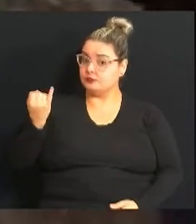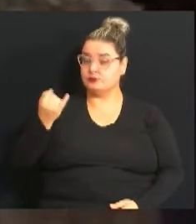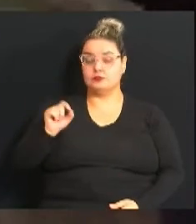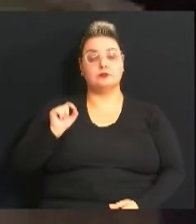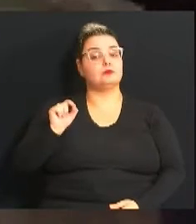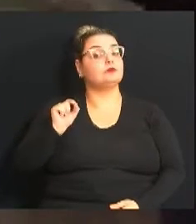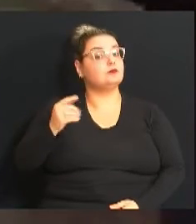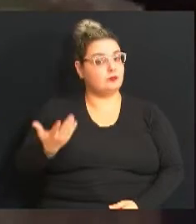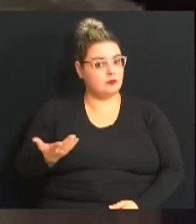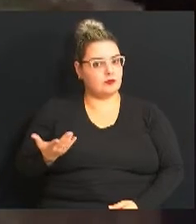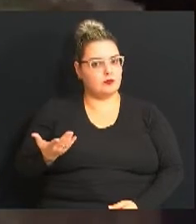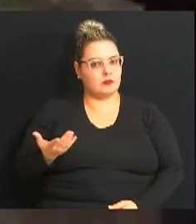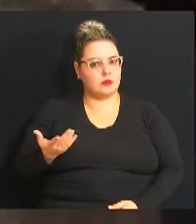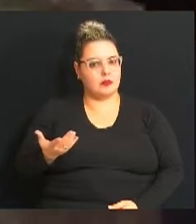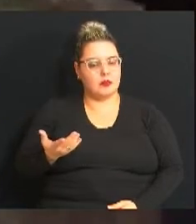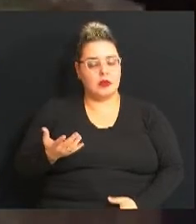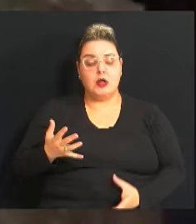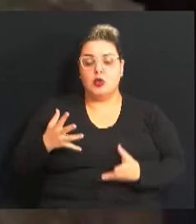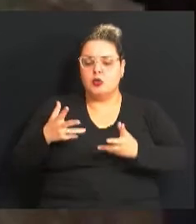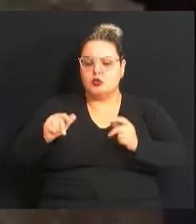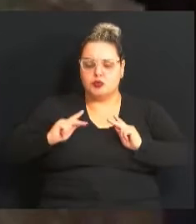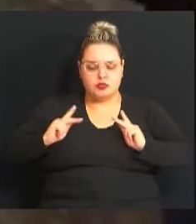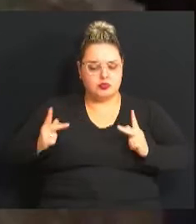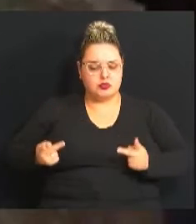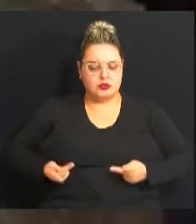esse mergulho que o ser humano deu